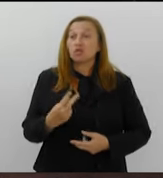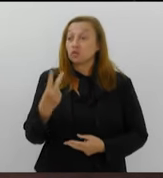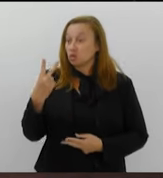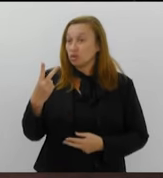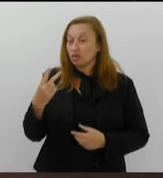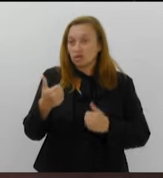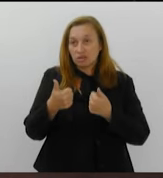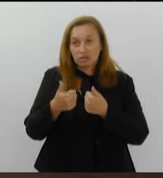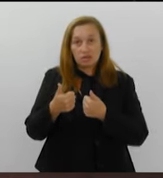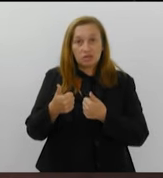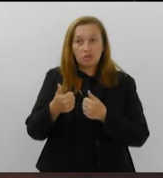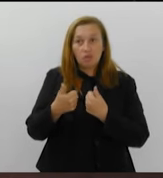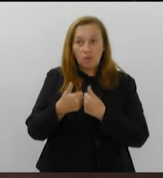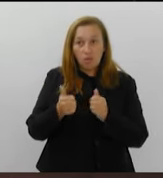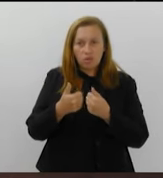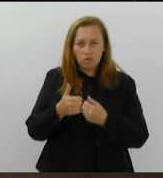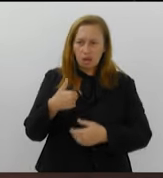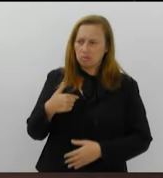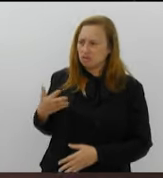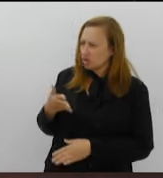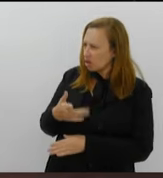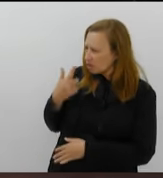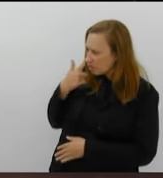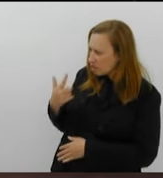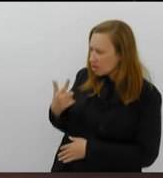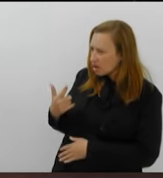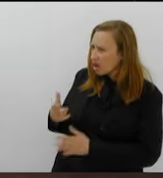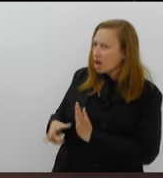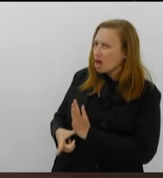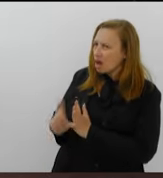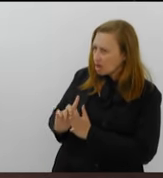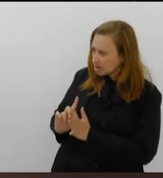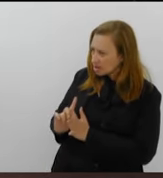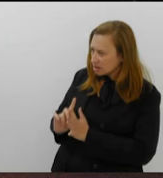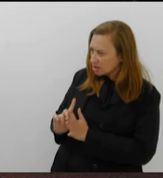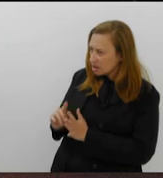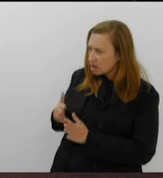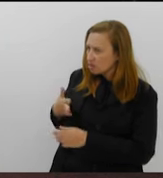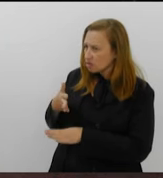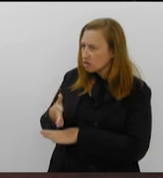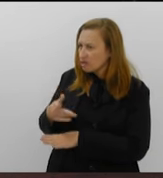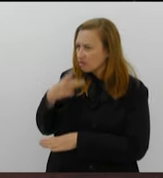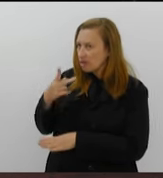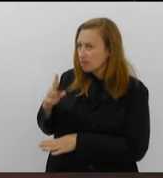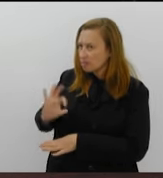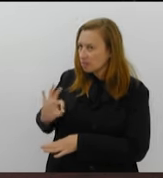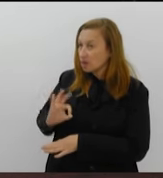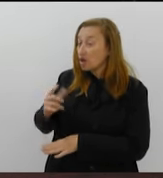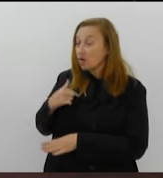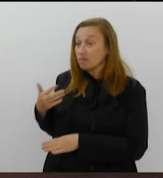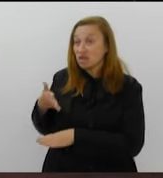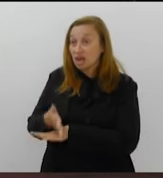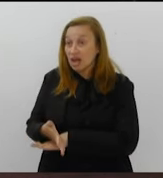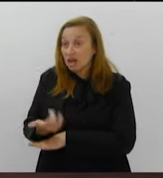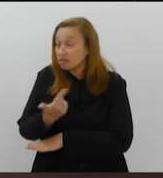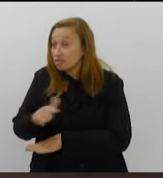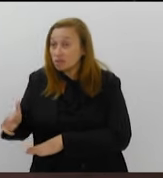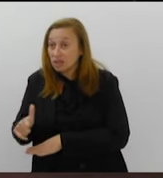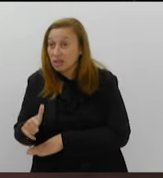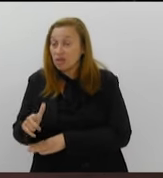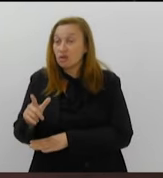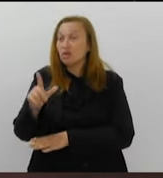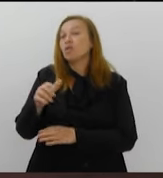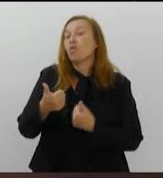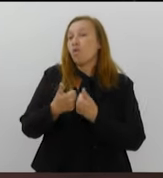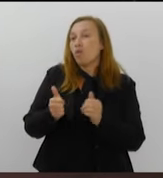carros. Cheguei até, olhei. Antes de chegar, eu falei para os meus os policiais, ó, vamos chegar lá, não vai ter carro da União